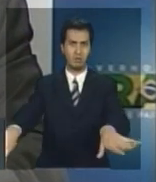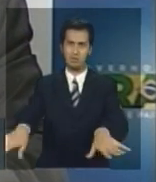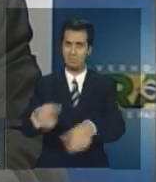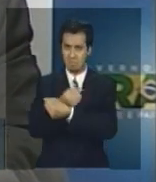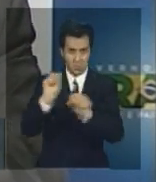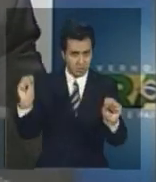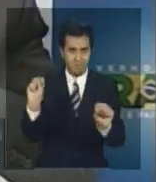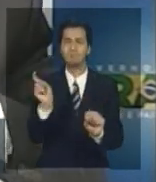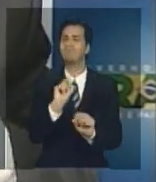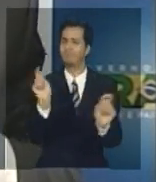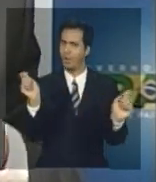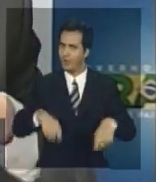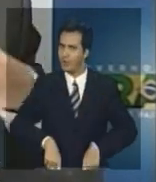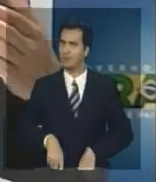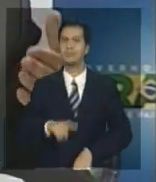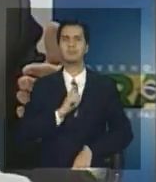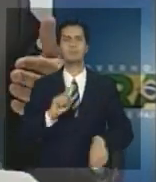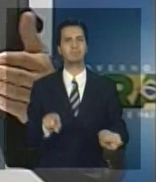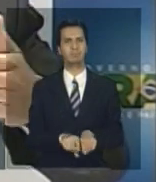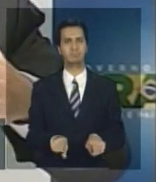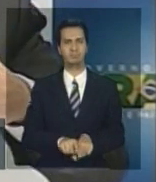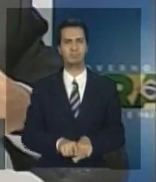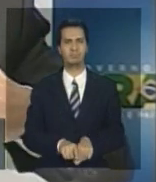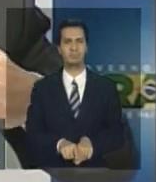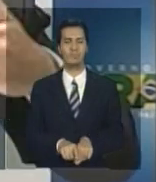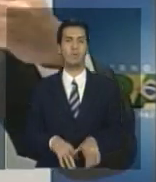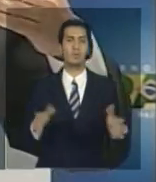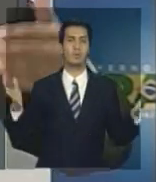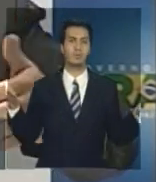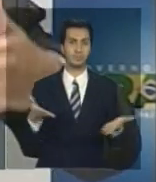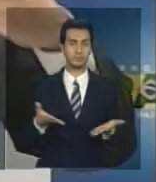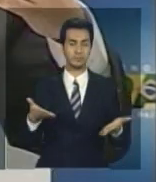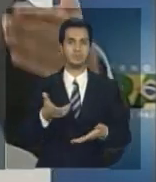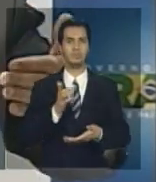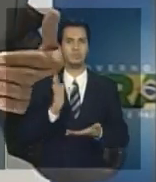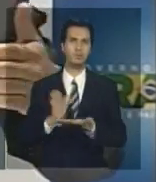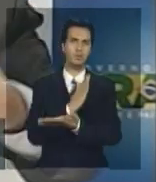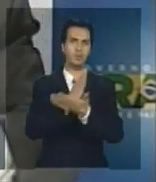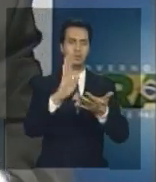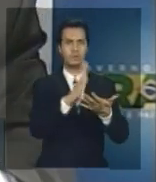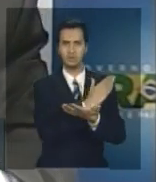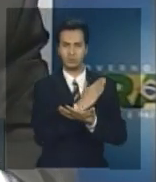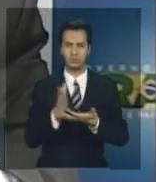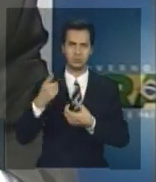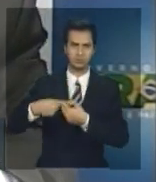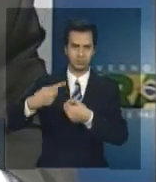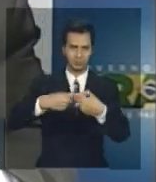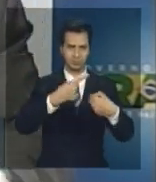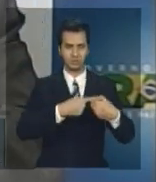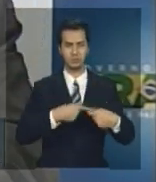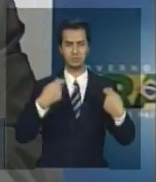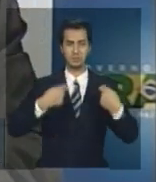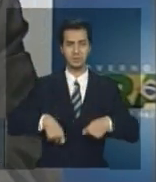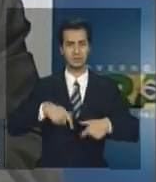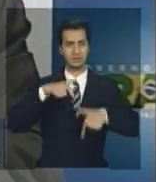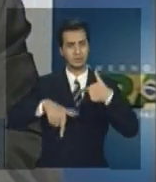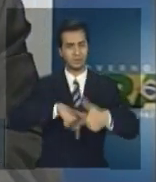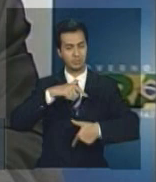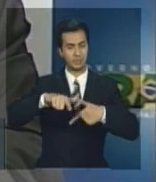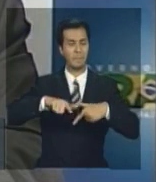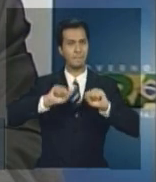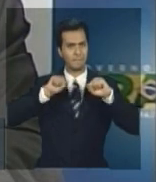municípios que estão com a realidade hoje, né, de surto, risco iminente de surto, têm que reforçar as